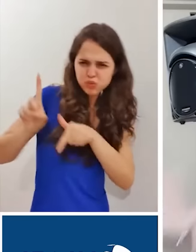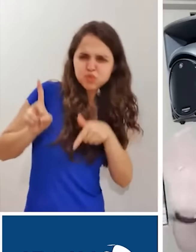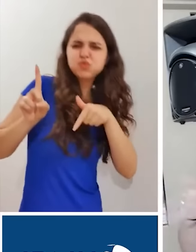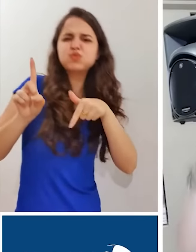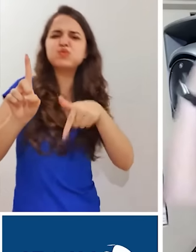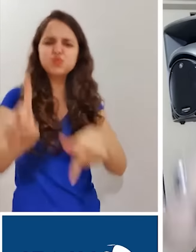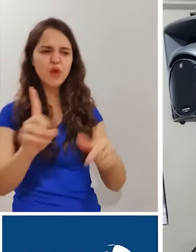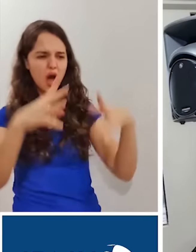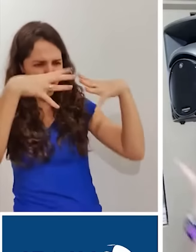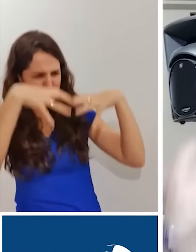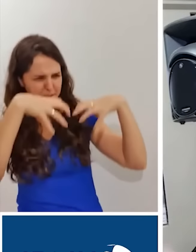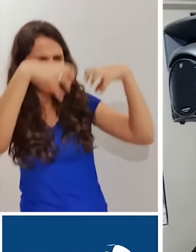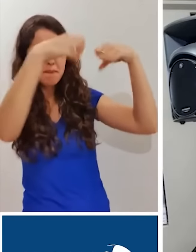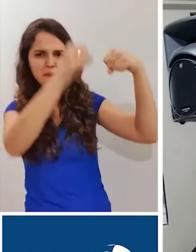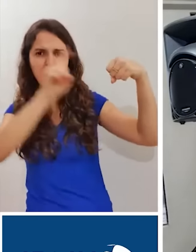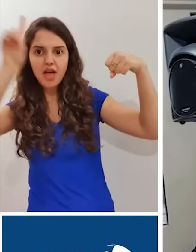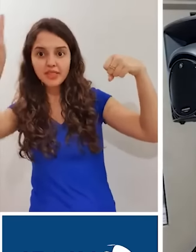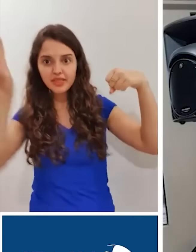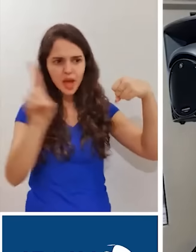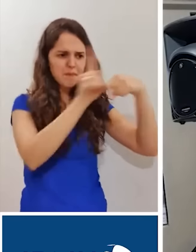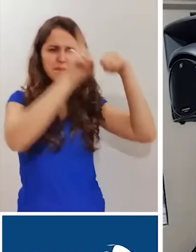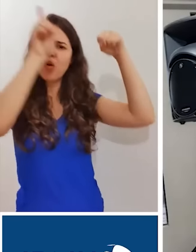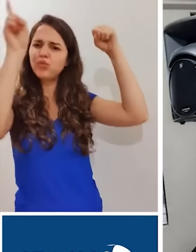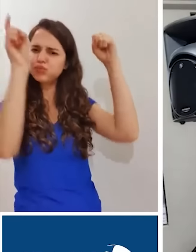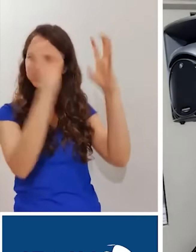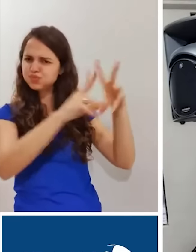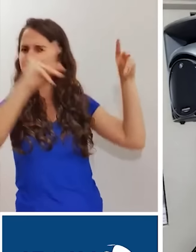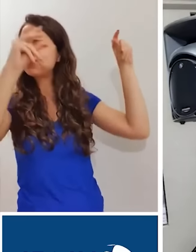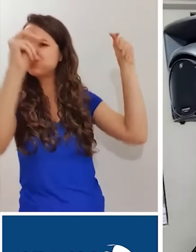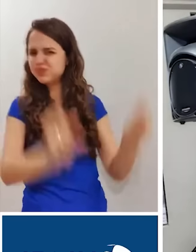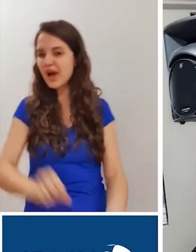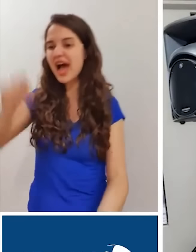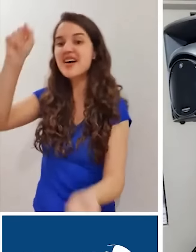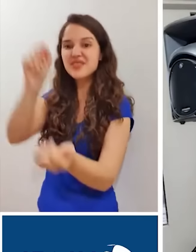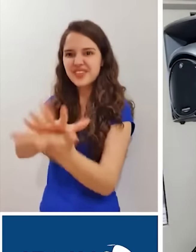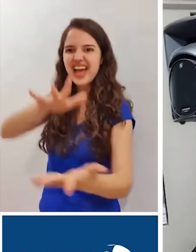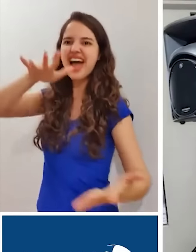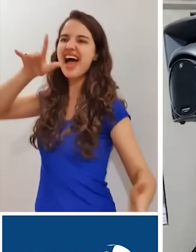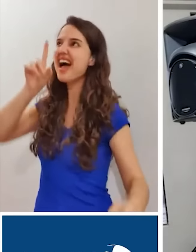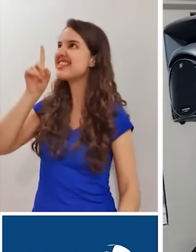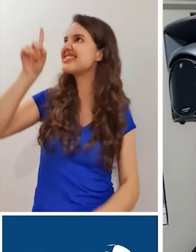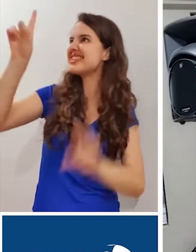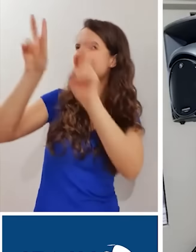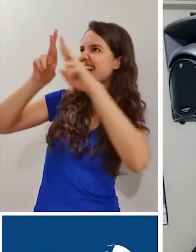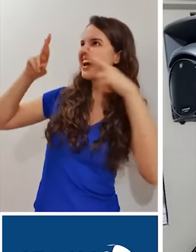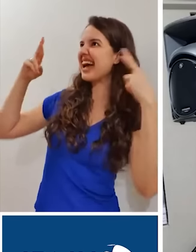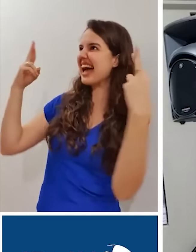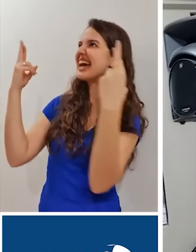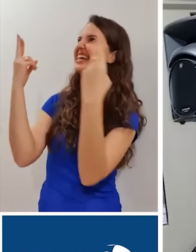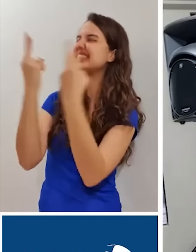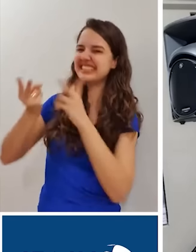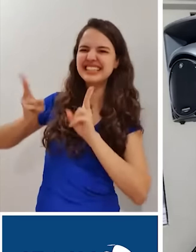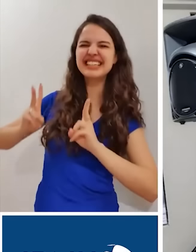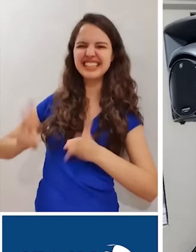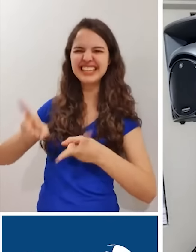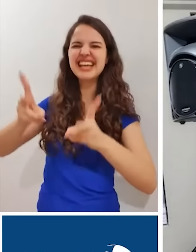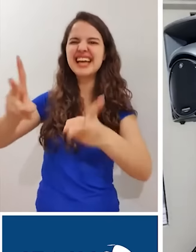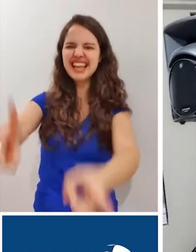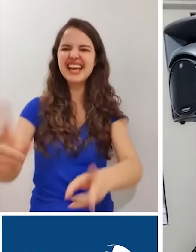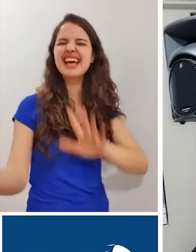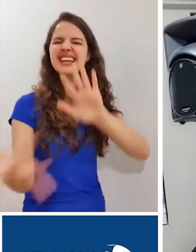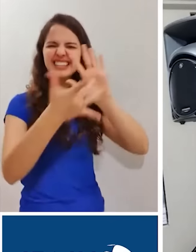trevas trazendo seu reino firmado para sempre no nome de Cristo